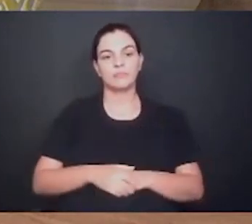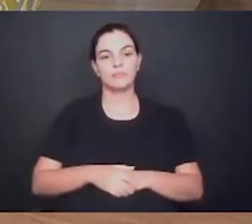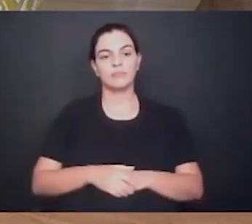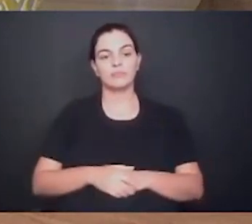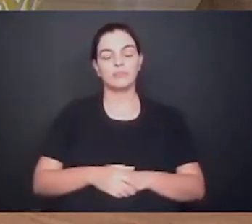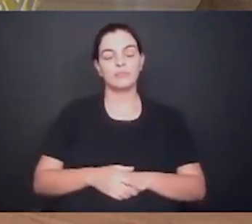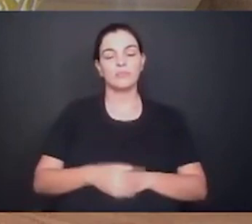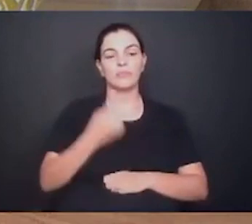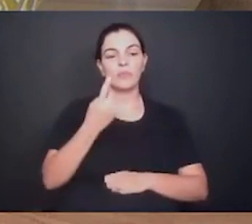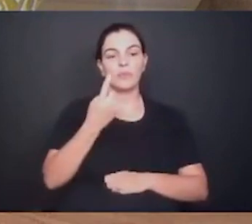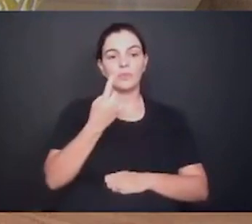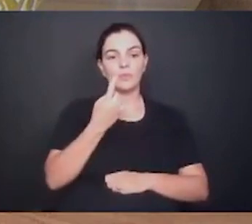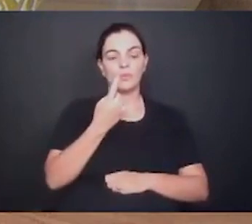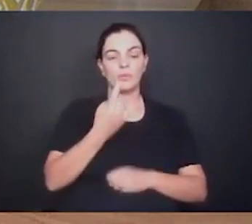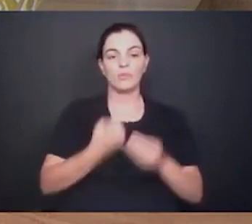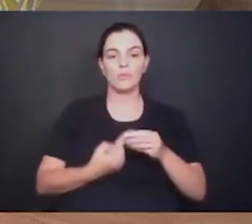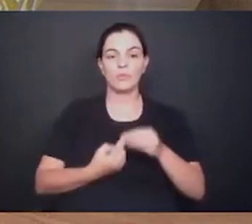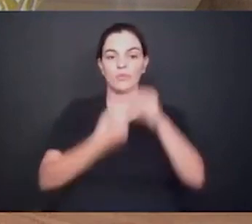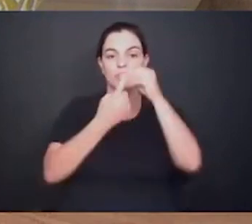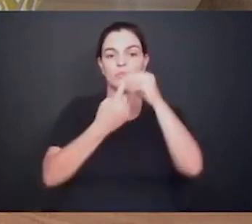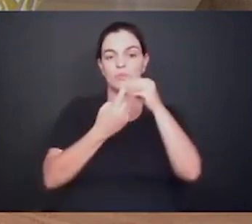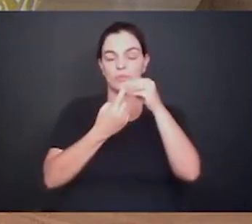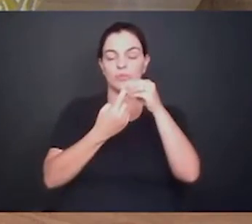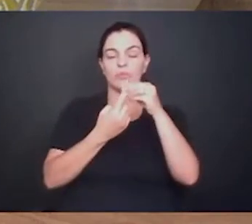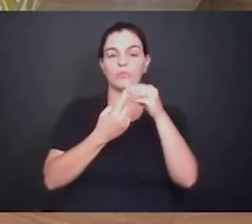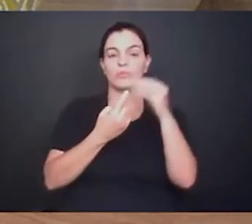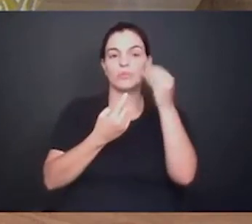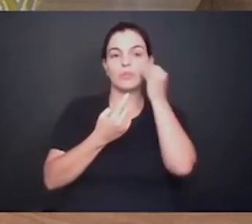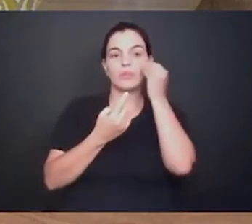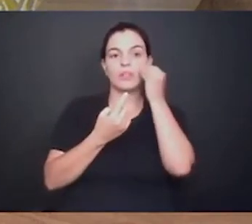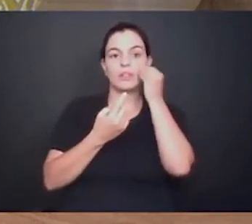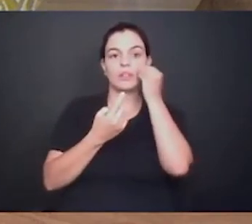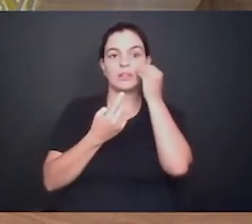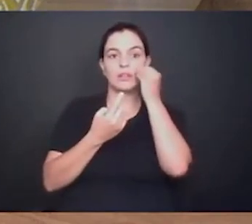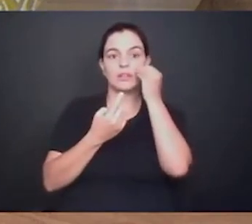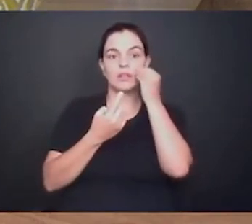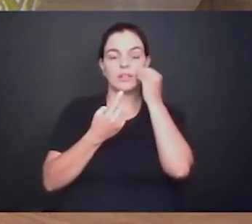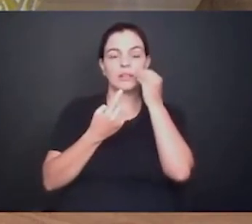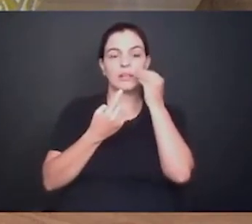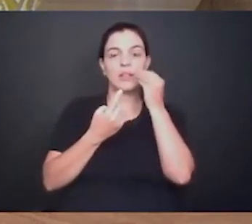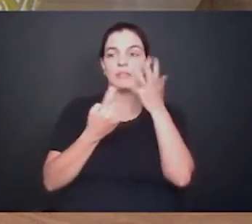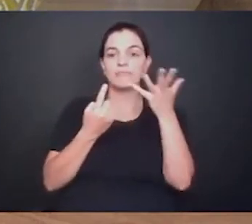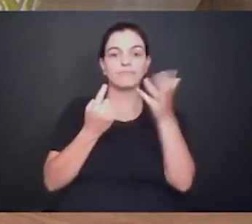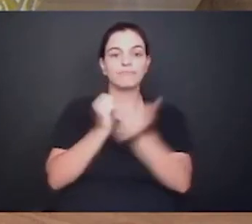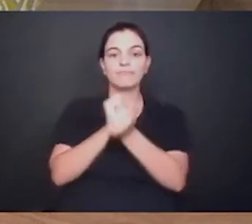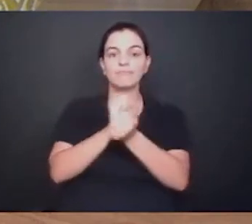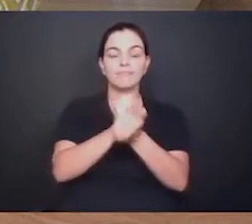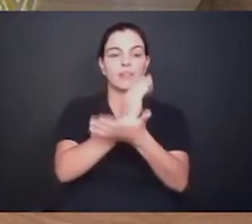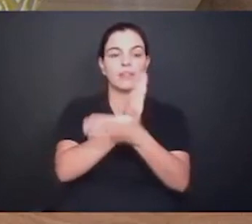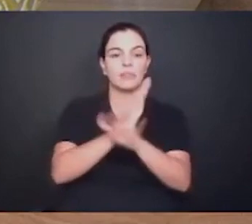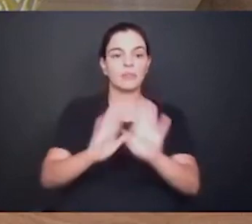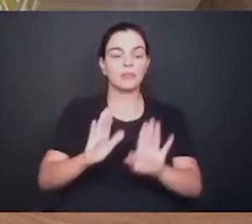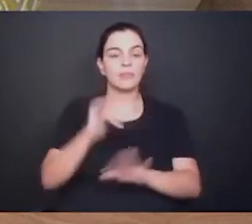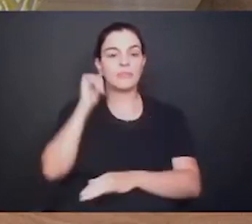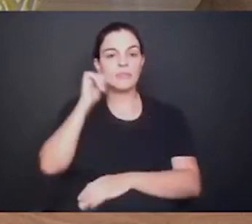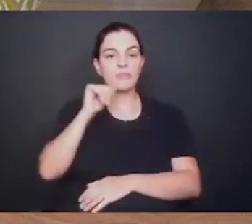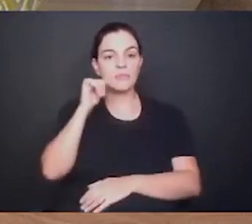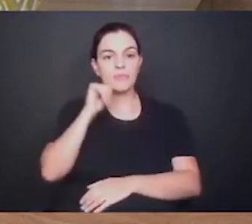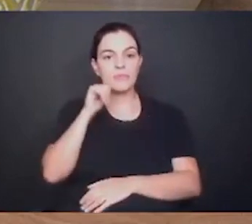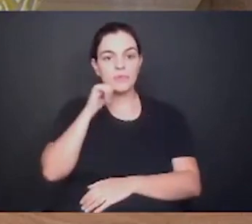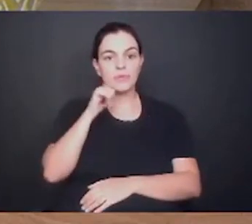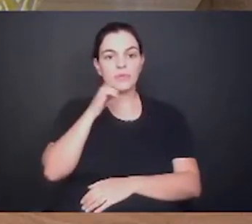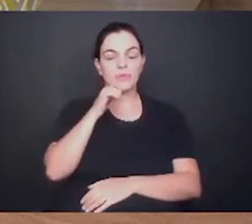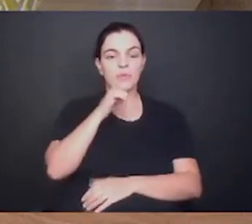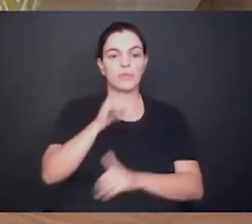desse mundo de intimidação e torturas, como saber para onde ir? As mulheres não despertavam tanta suspeita e tendiam a